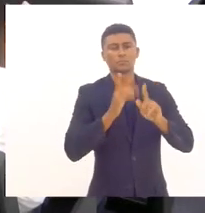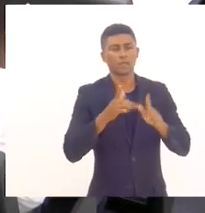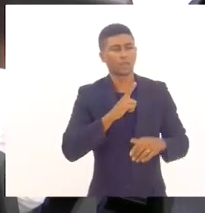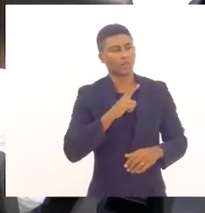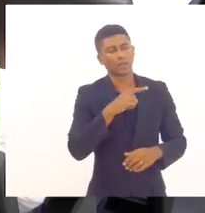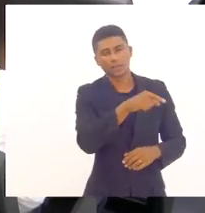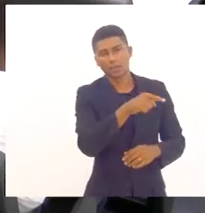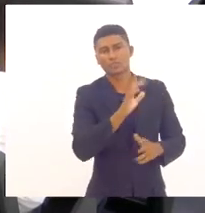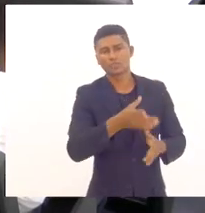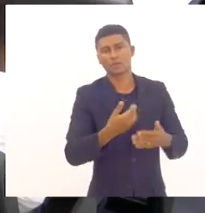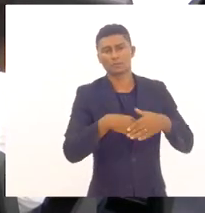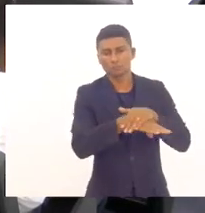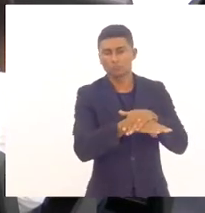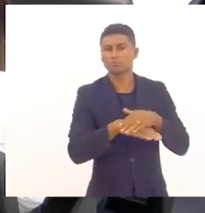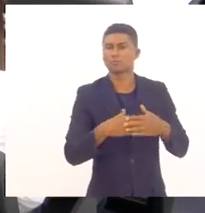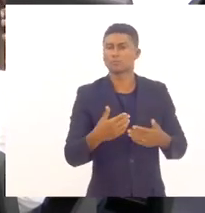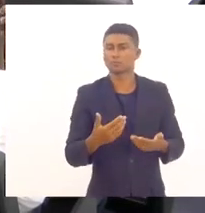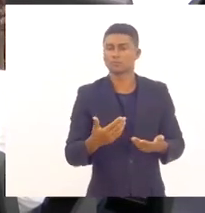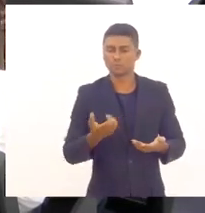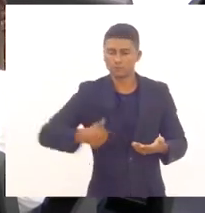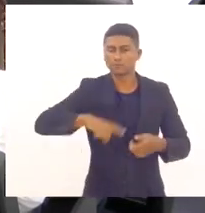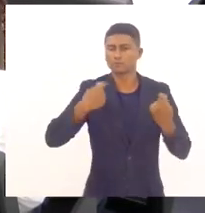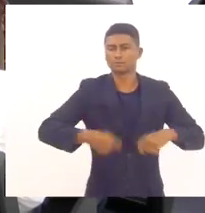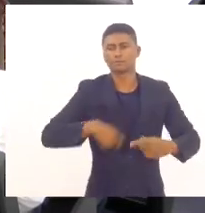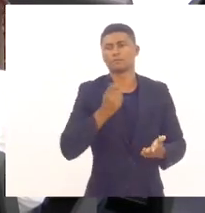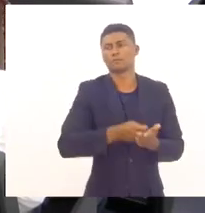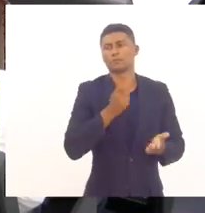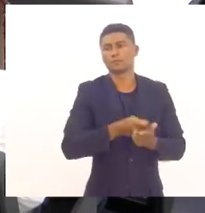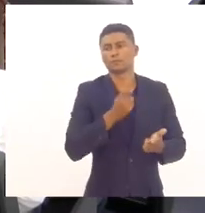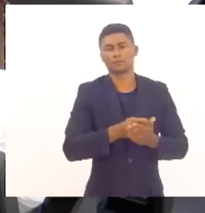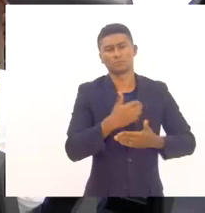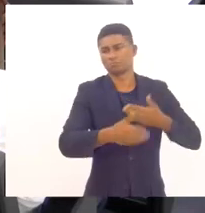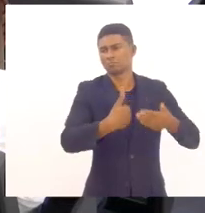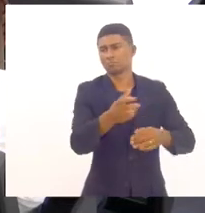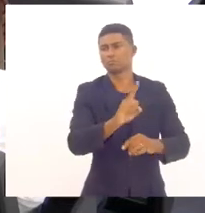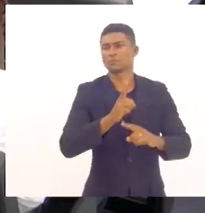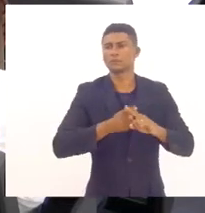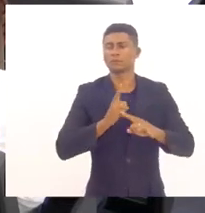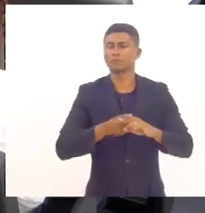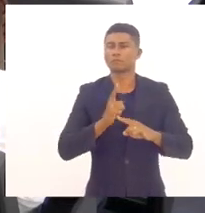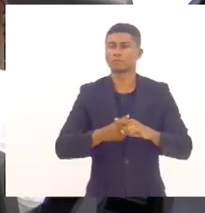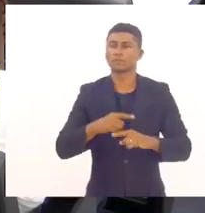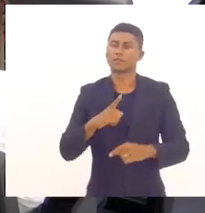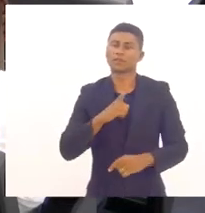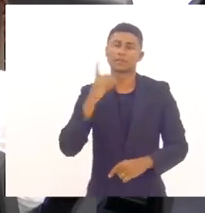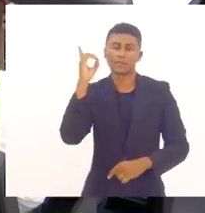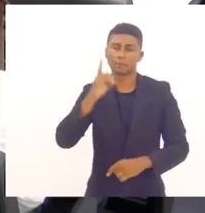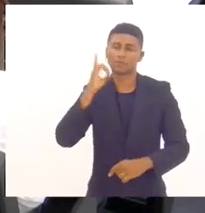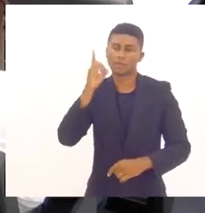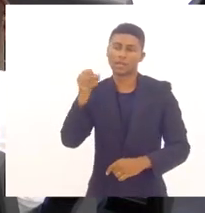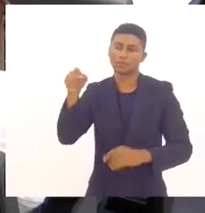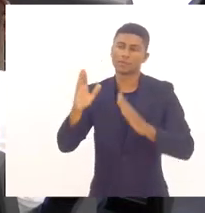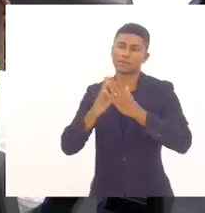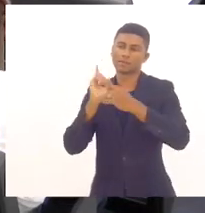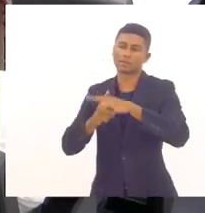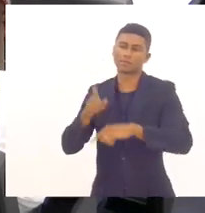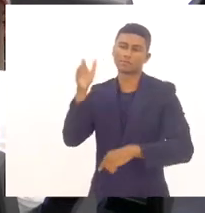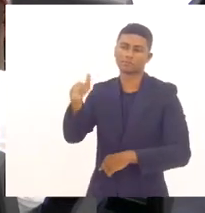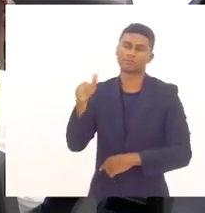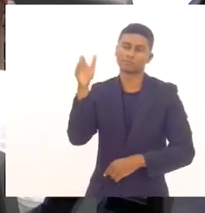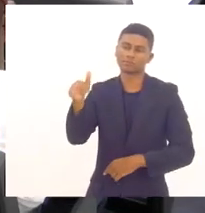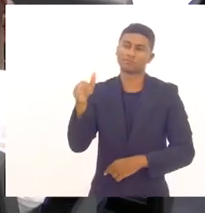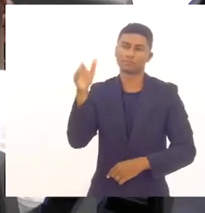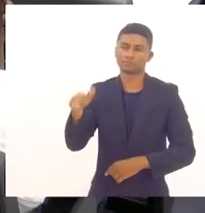é justamente ir lá e cobrar. Sabe por que não anda? Porque o deputado é evangélico da Bahia. Então a gente... Eu sento cacete. Aqui é